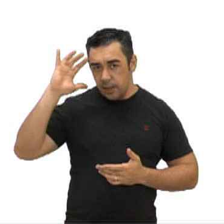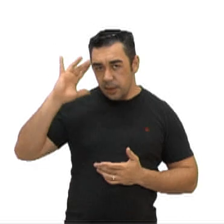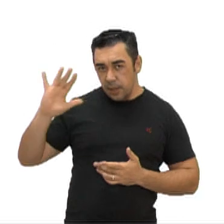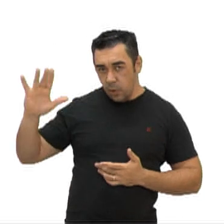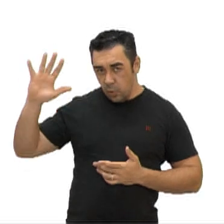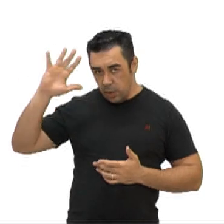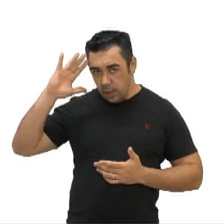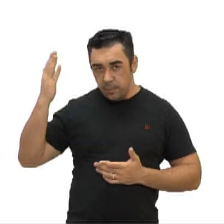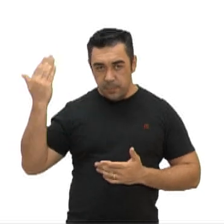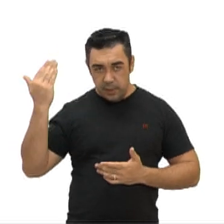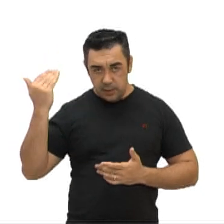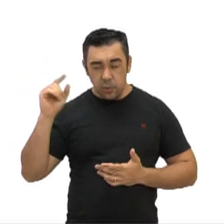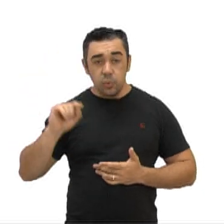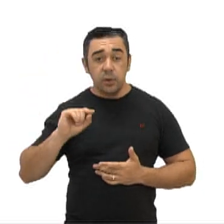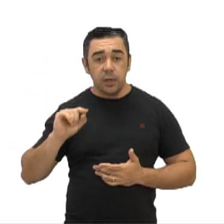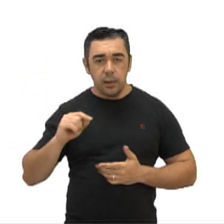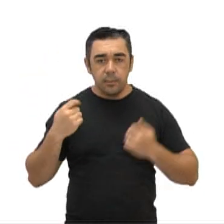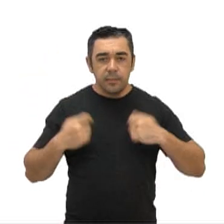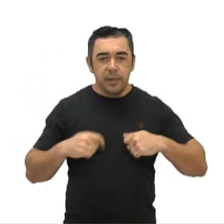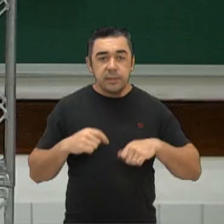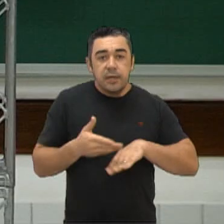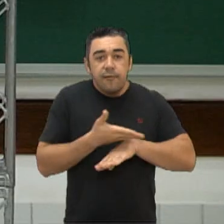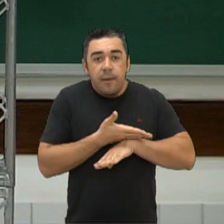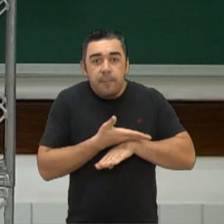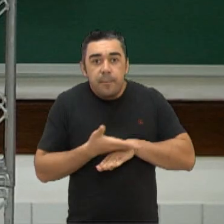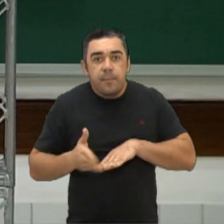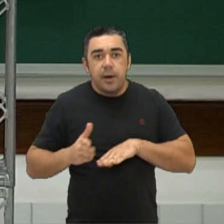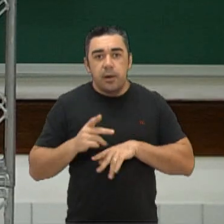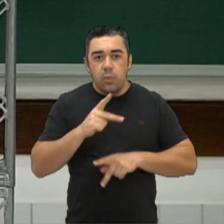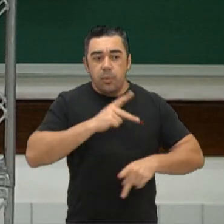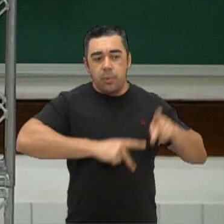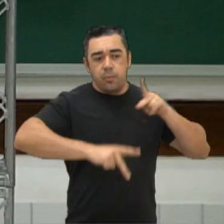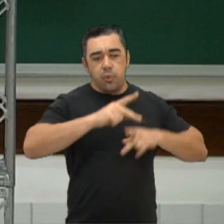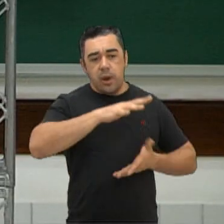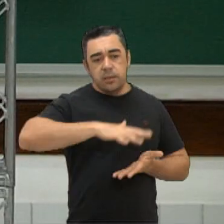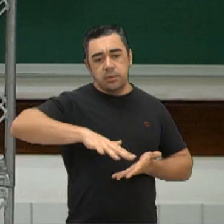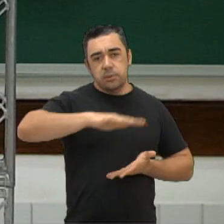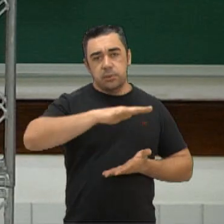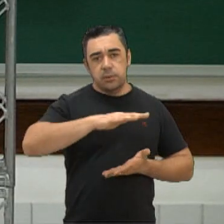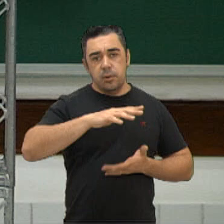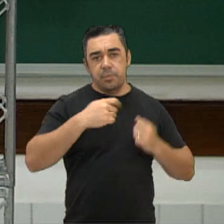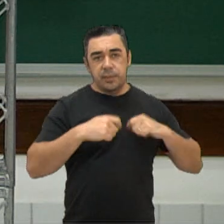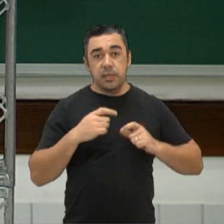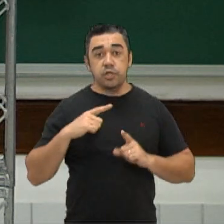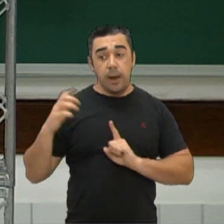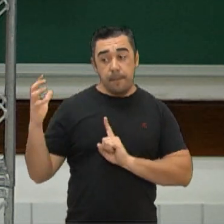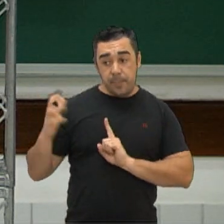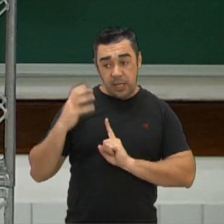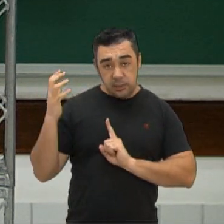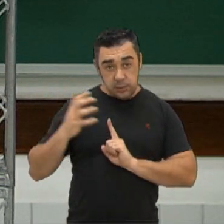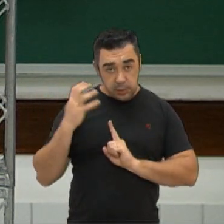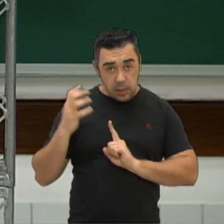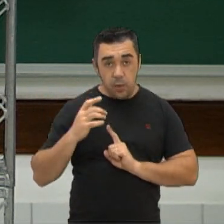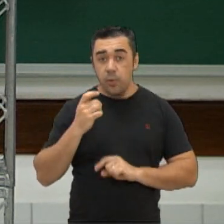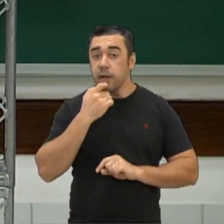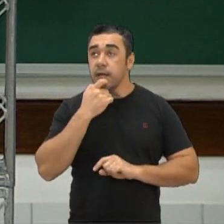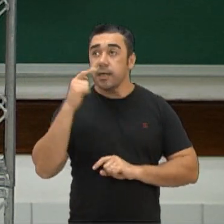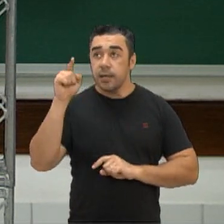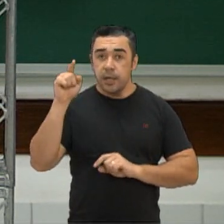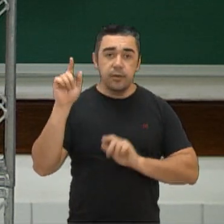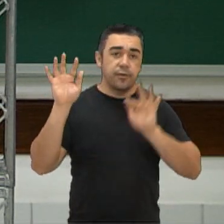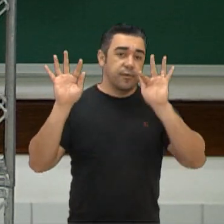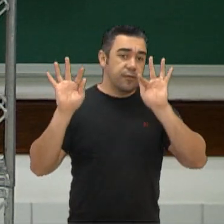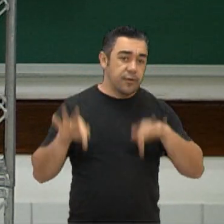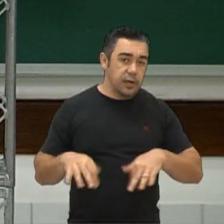na época que dizia que era necessário o branqueamento da população, havia as pressões inglesas para o fim do tráfico de